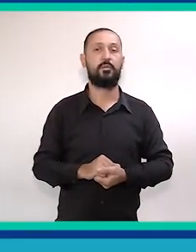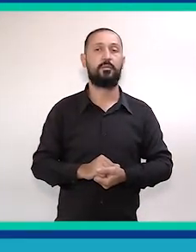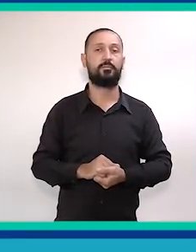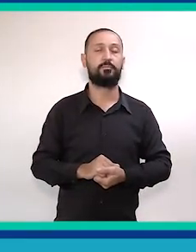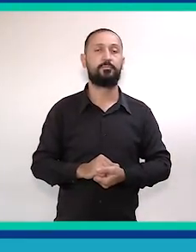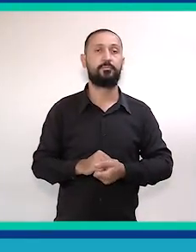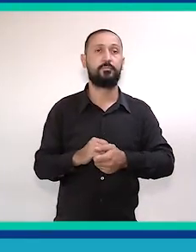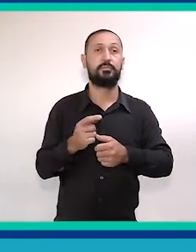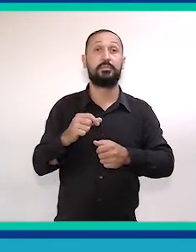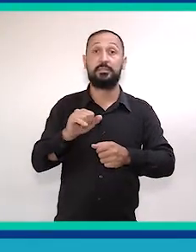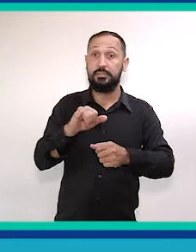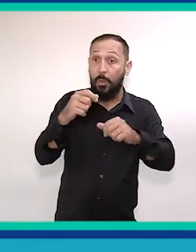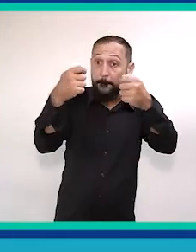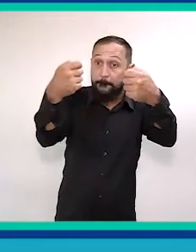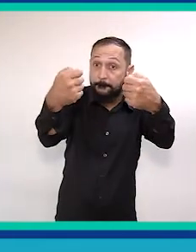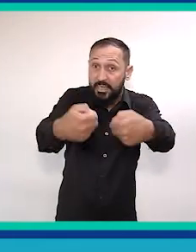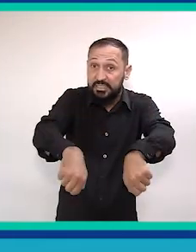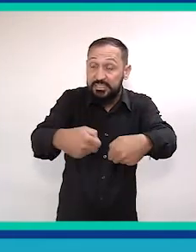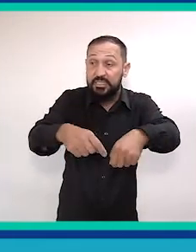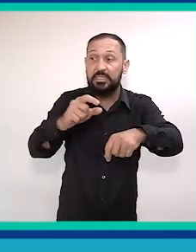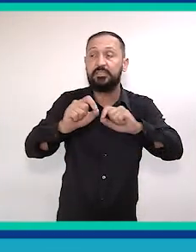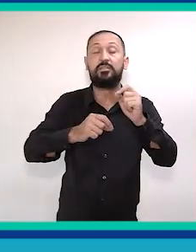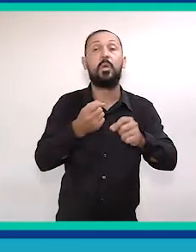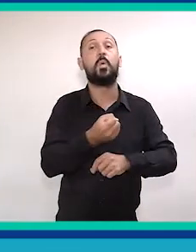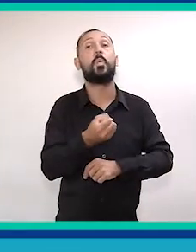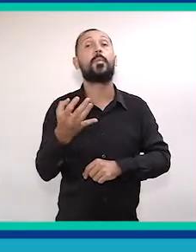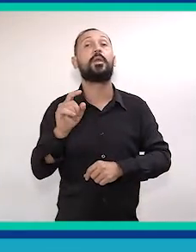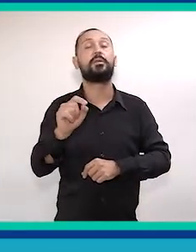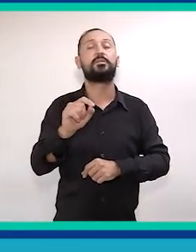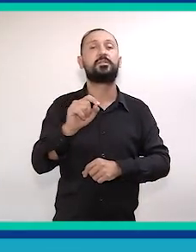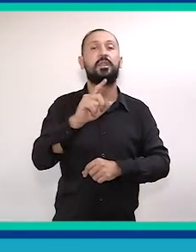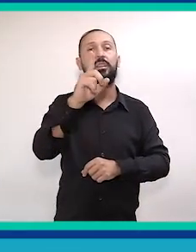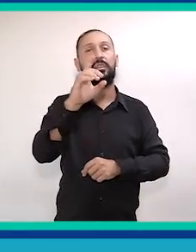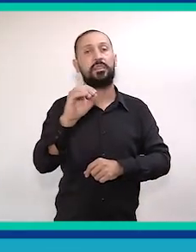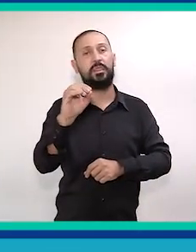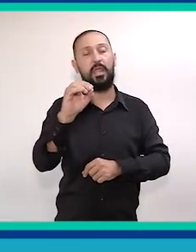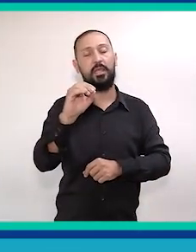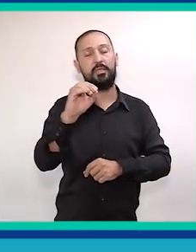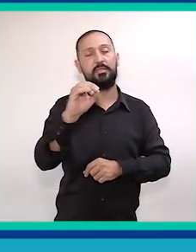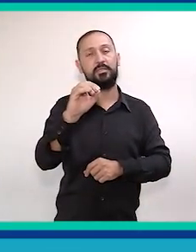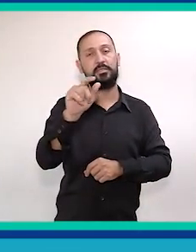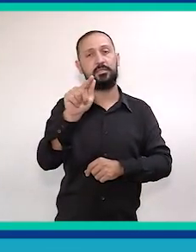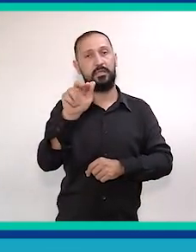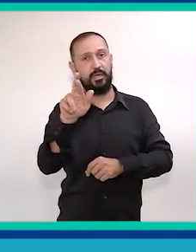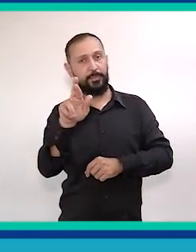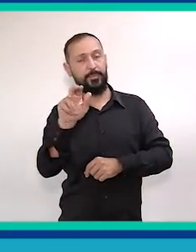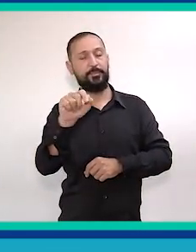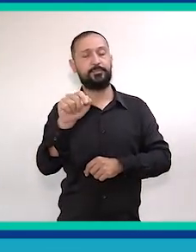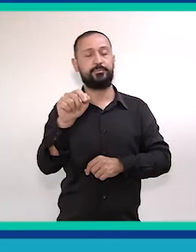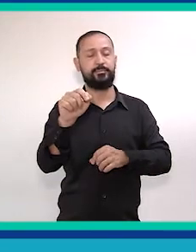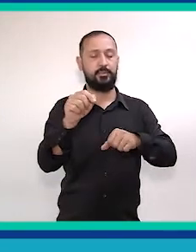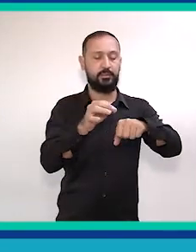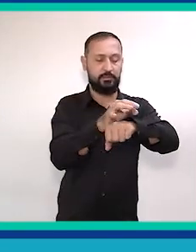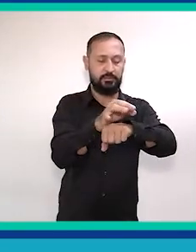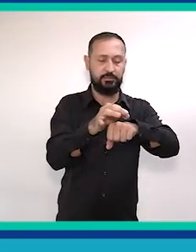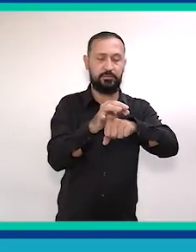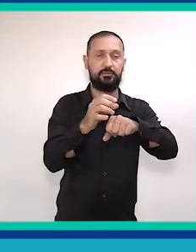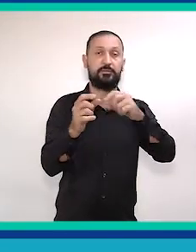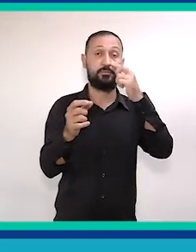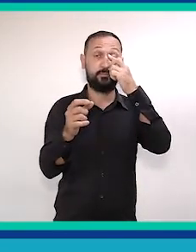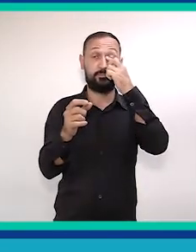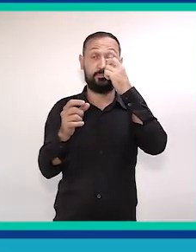seletividade se eu preciso de uma quantidade de 10 gramas da minha molécula